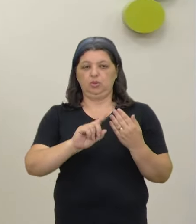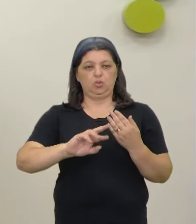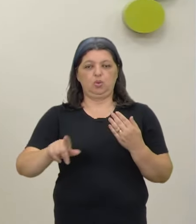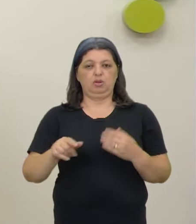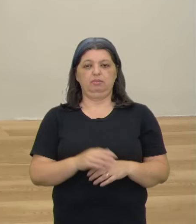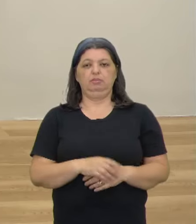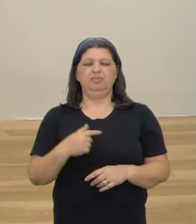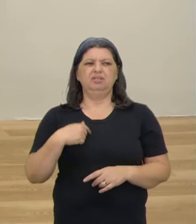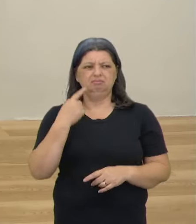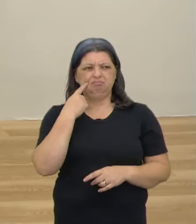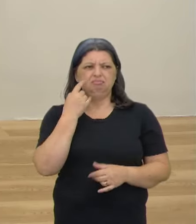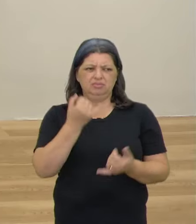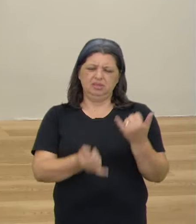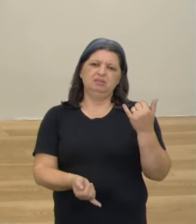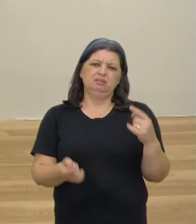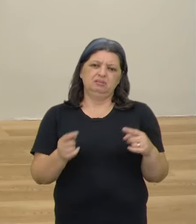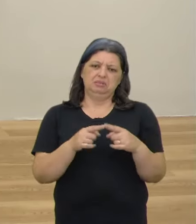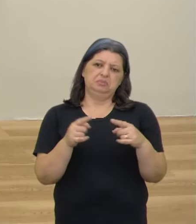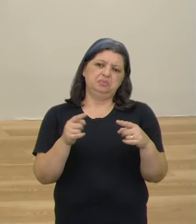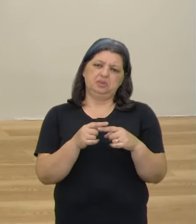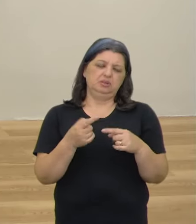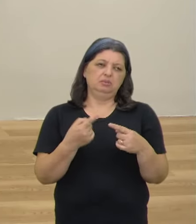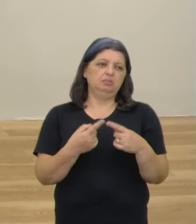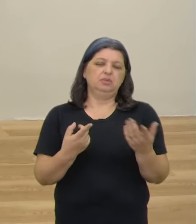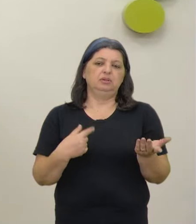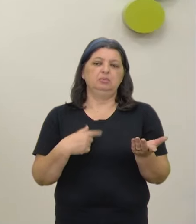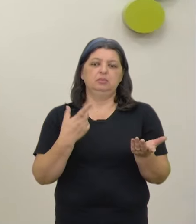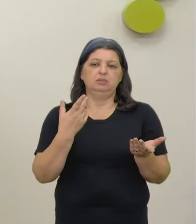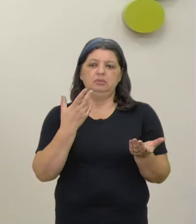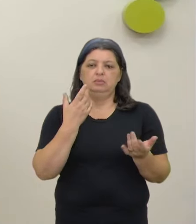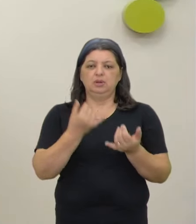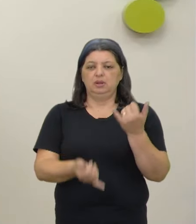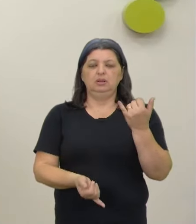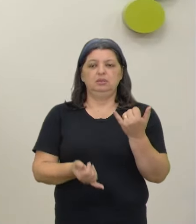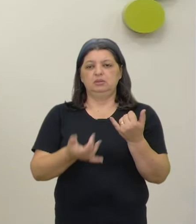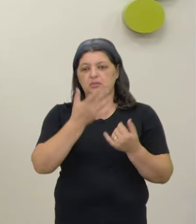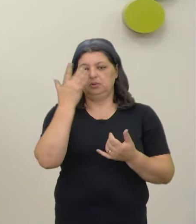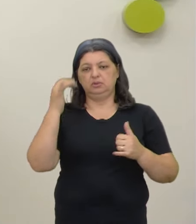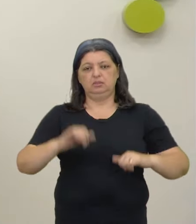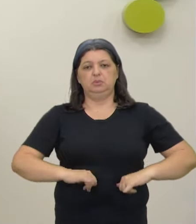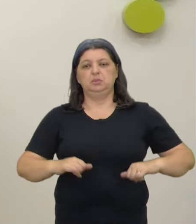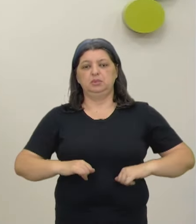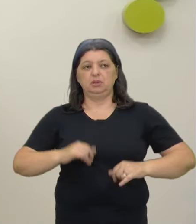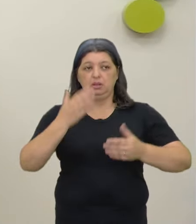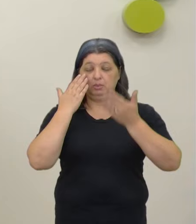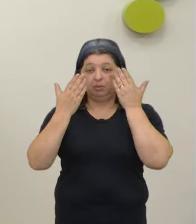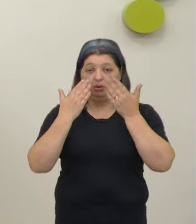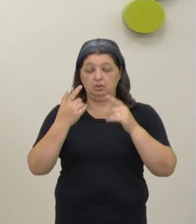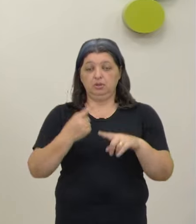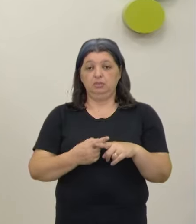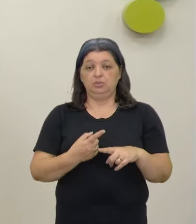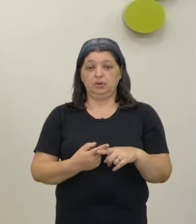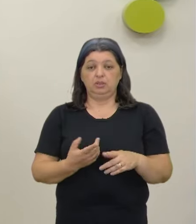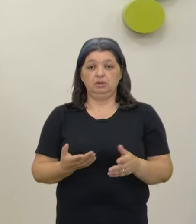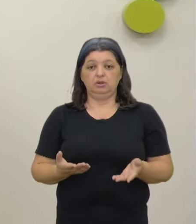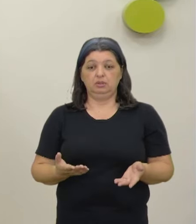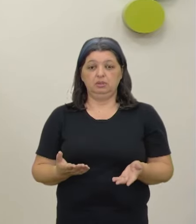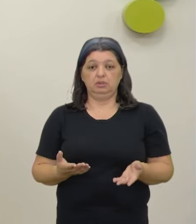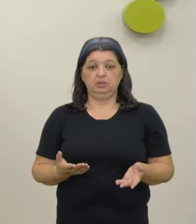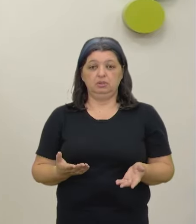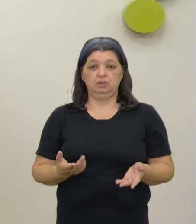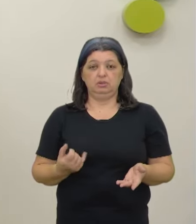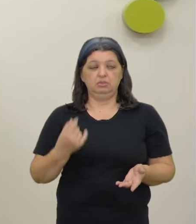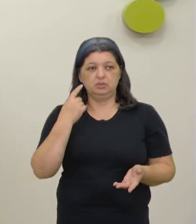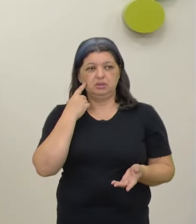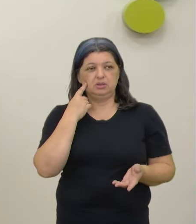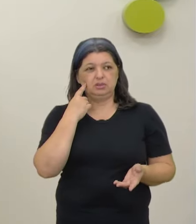meio evidente, né? Para mim fica muito evidente quando uma pessoa sofre violência psicológica, porque quando você vê isso